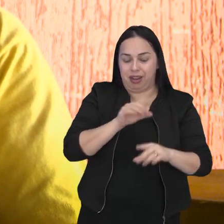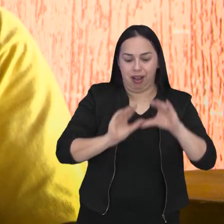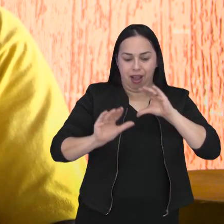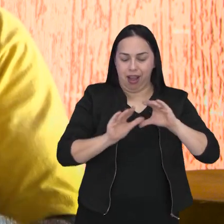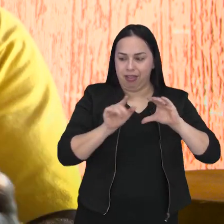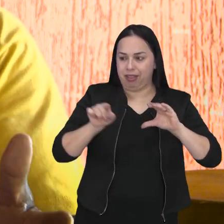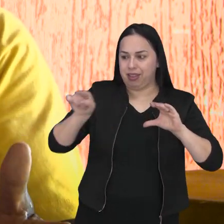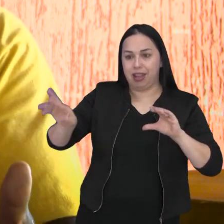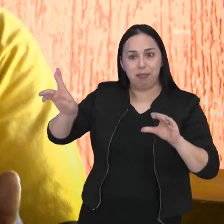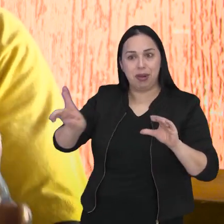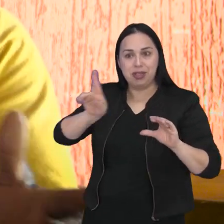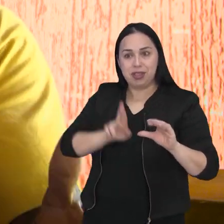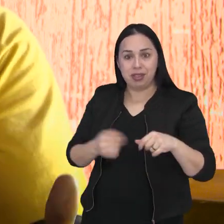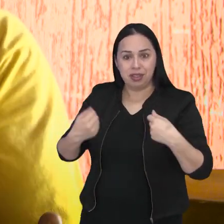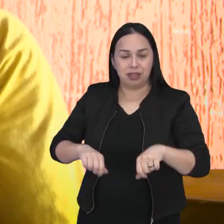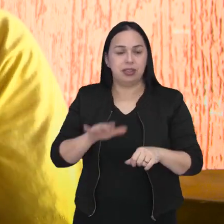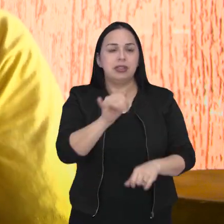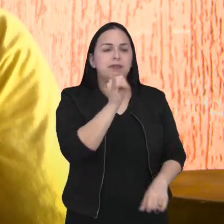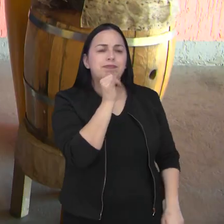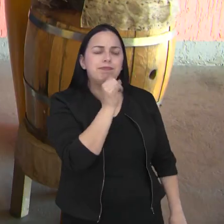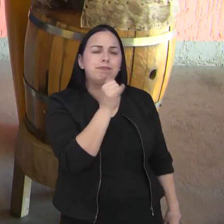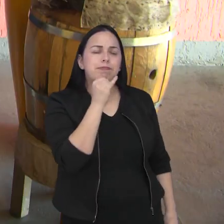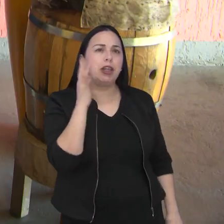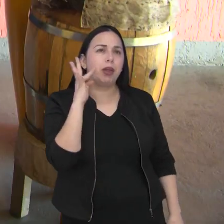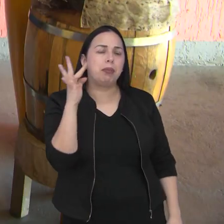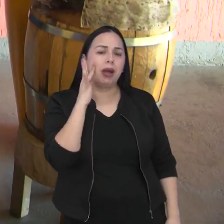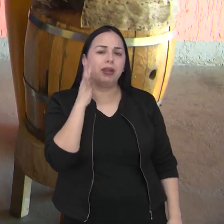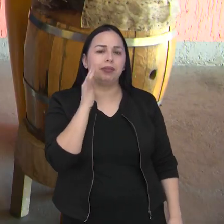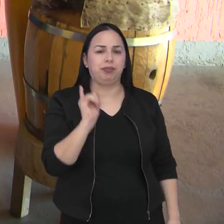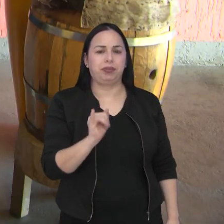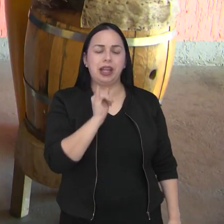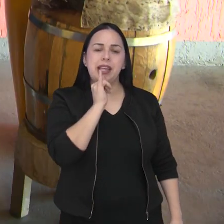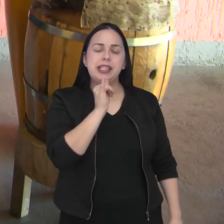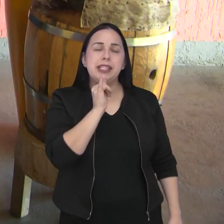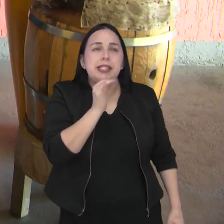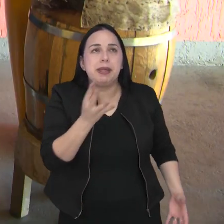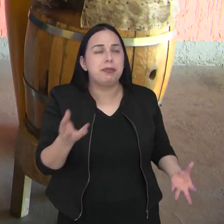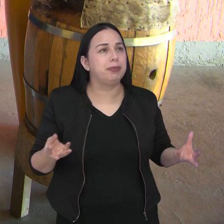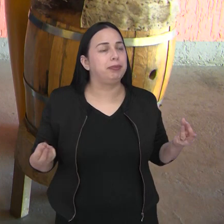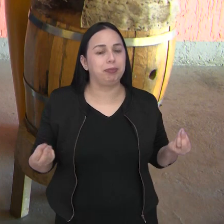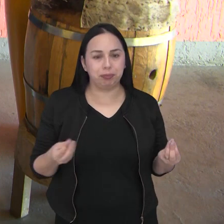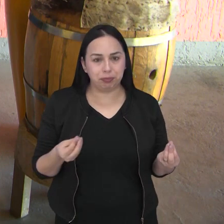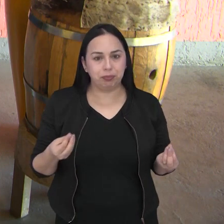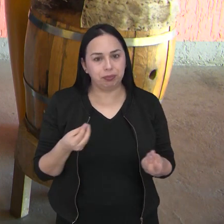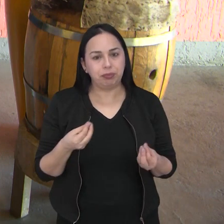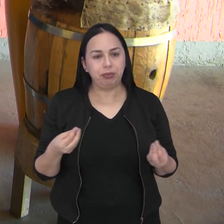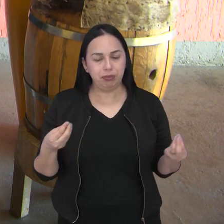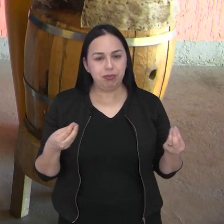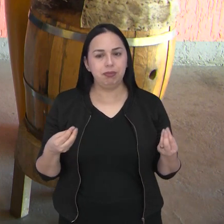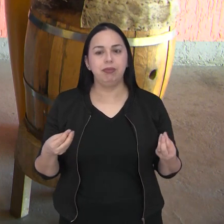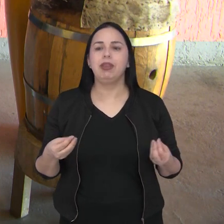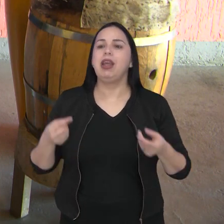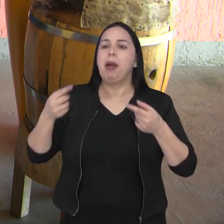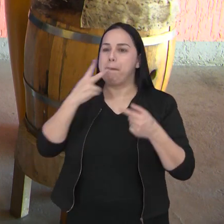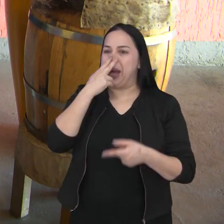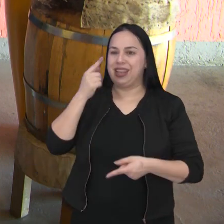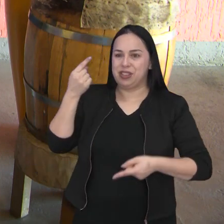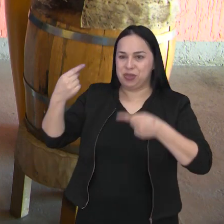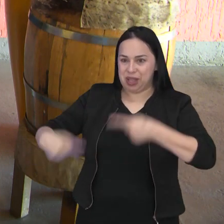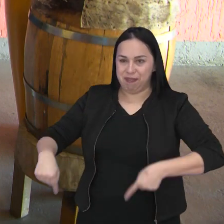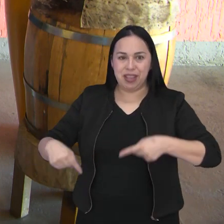outro e daquele ponto tem que sair uma resposta. Me dá um exemplo disso, porque eu tô pensando aqui. É como se fosse